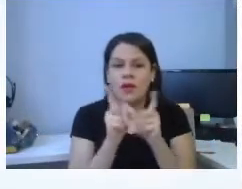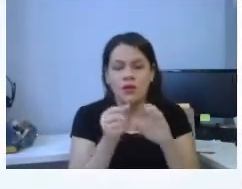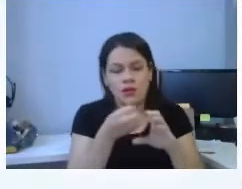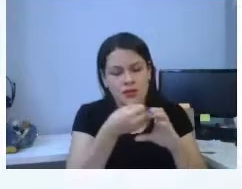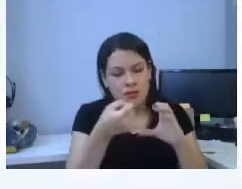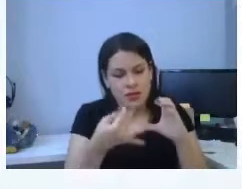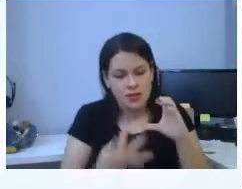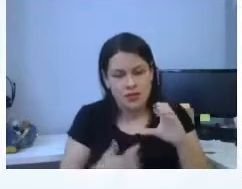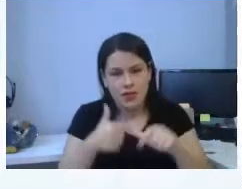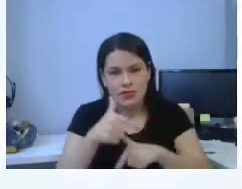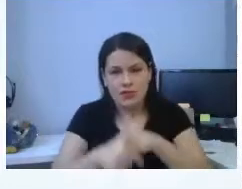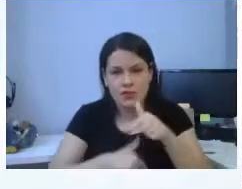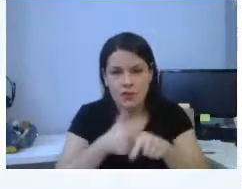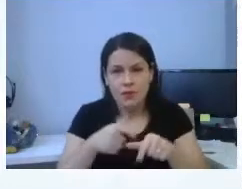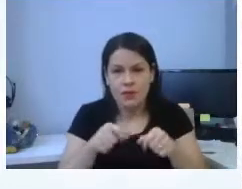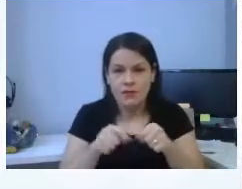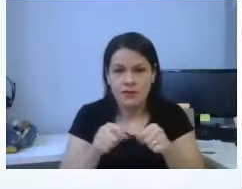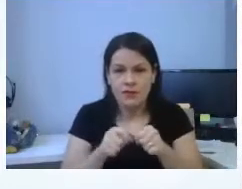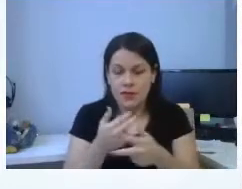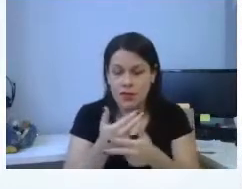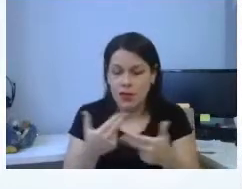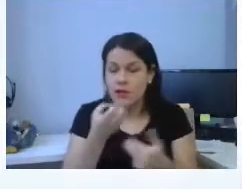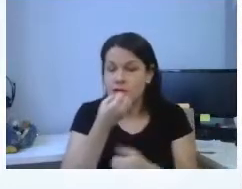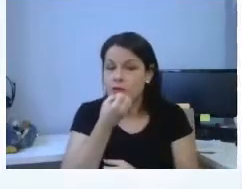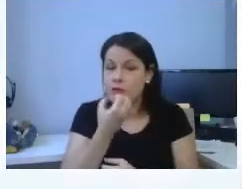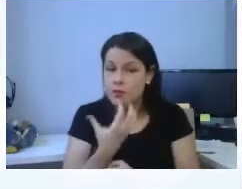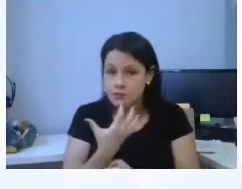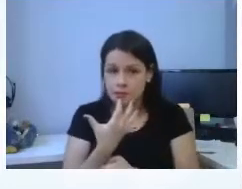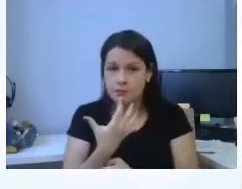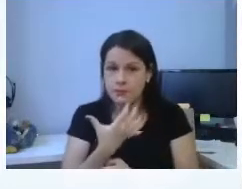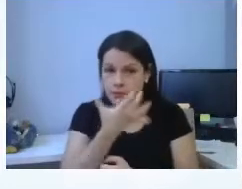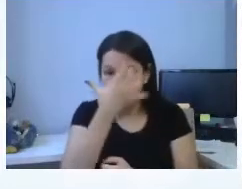ser exercido em condições em que